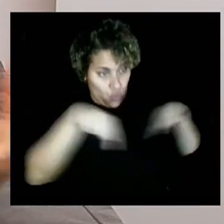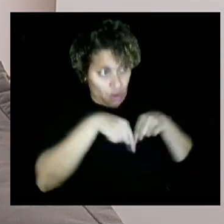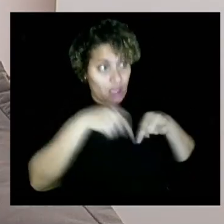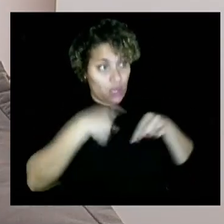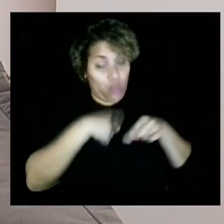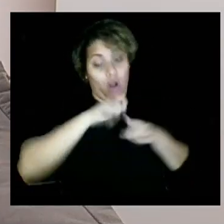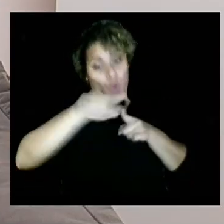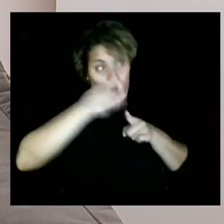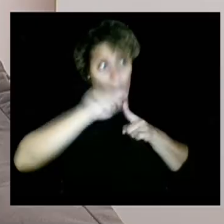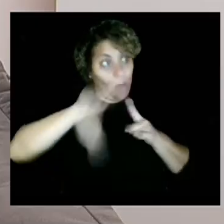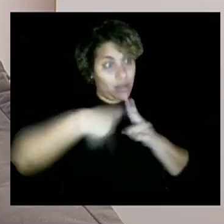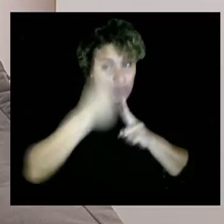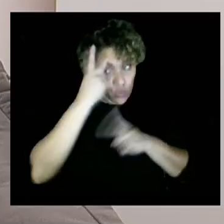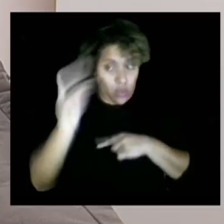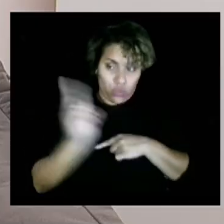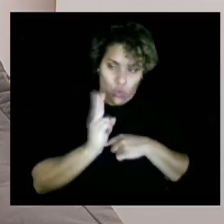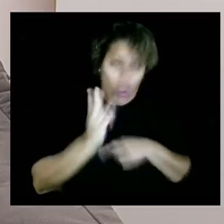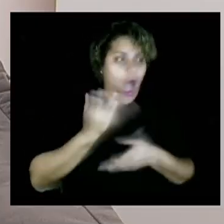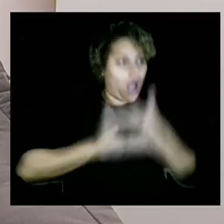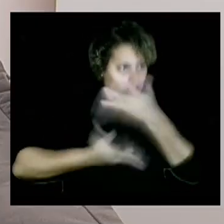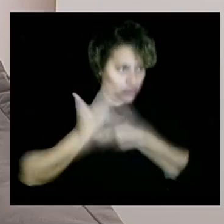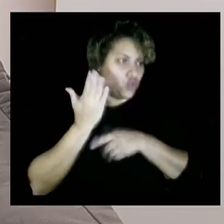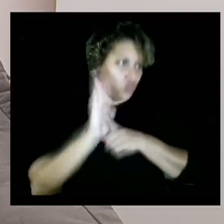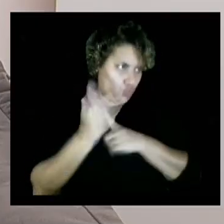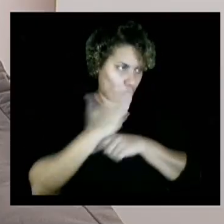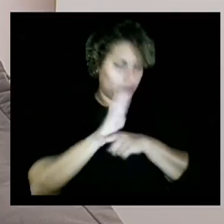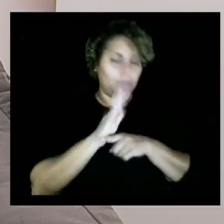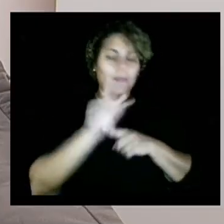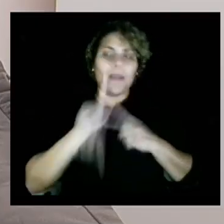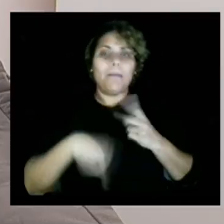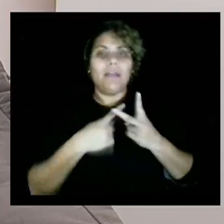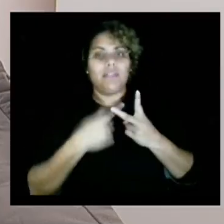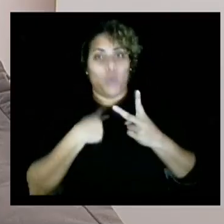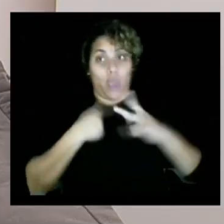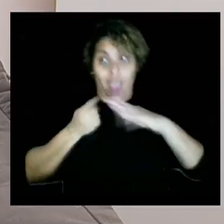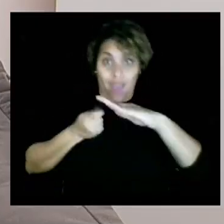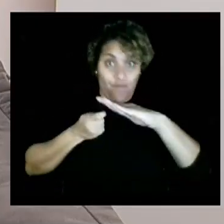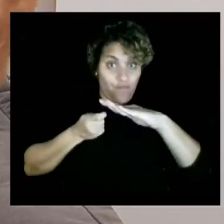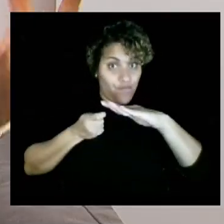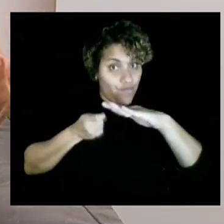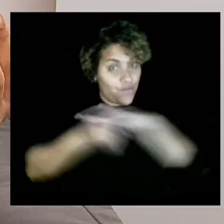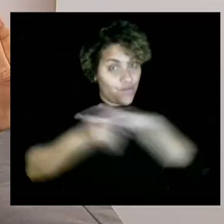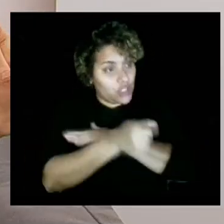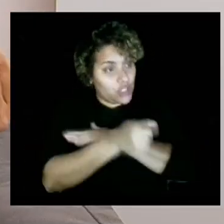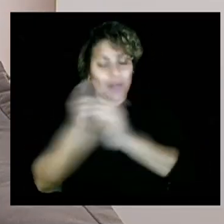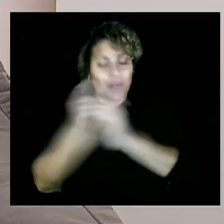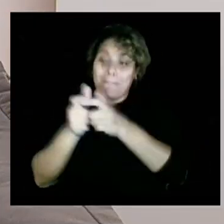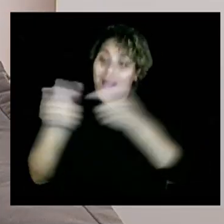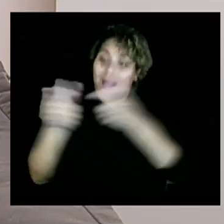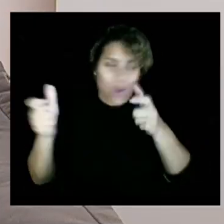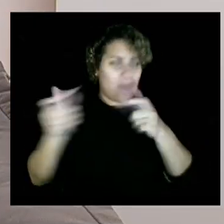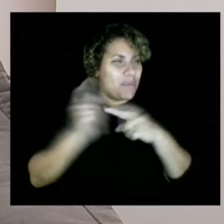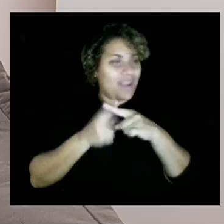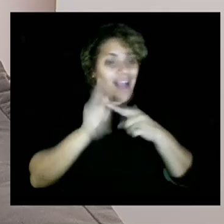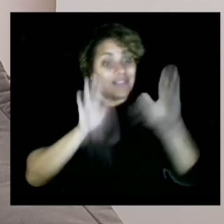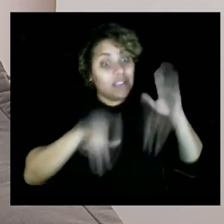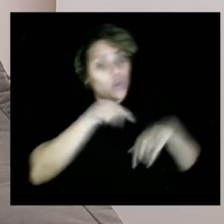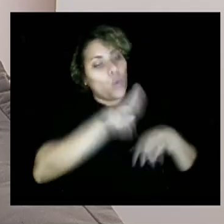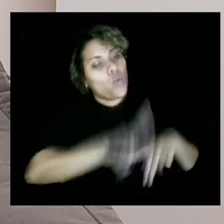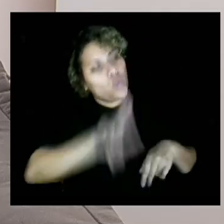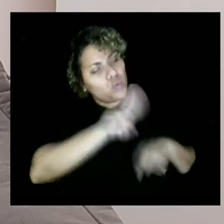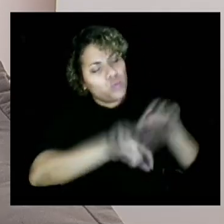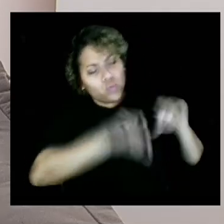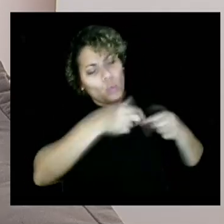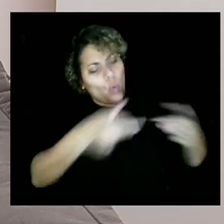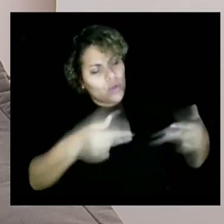também o meu investimento maior é mais no que eu aplico, no que eu uso com as pessoas no dia a dia, porque desde o que eu uso, porque tem pessoas que usam